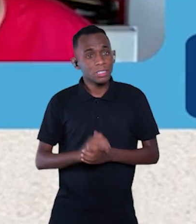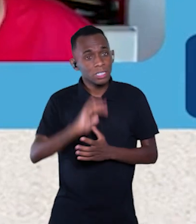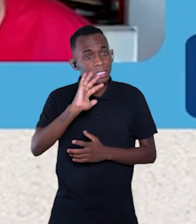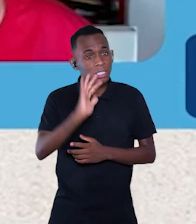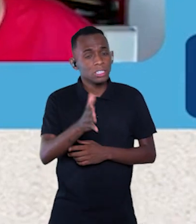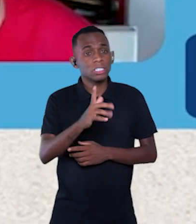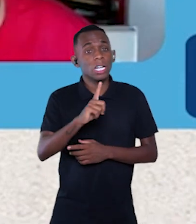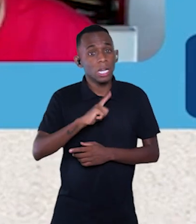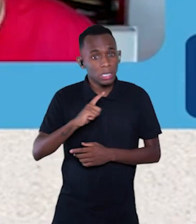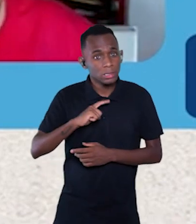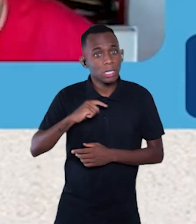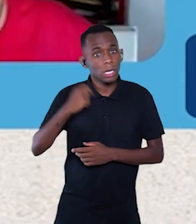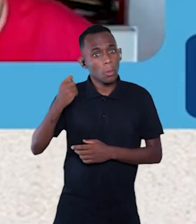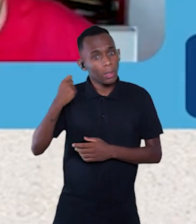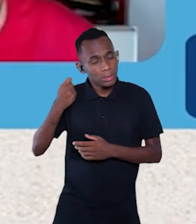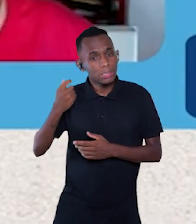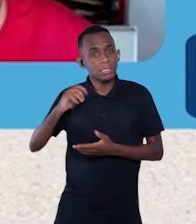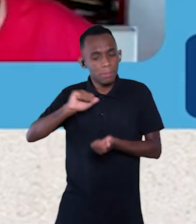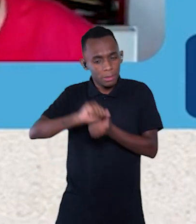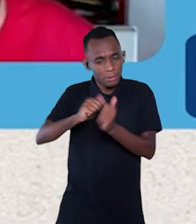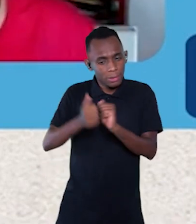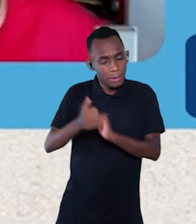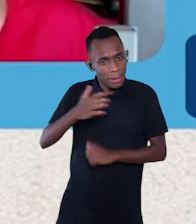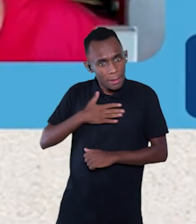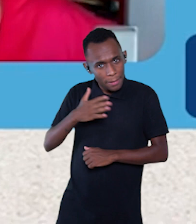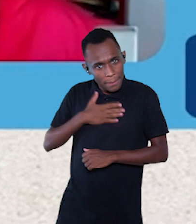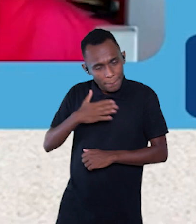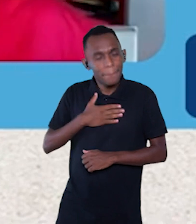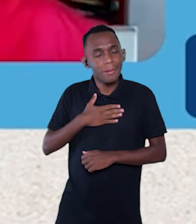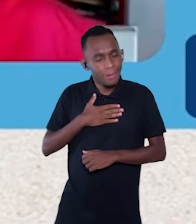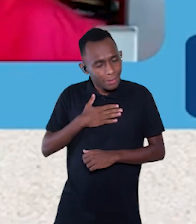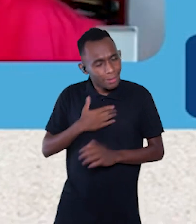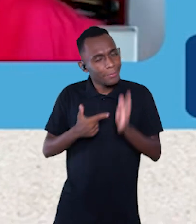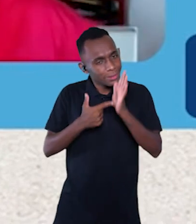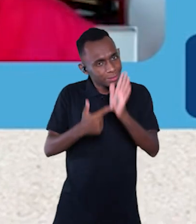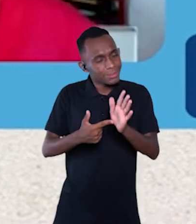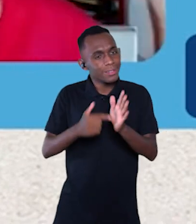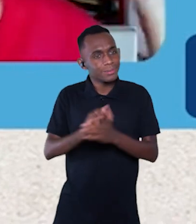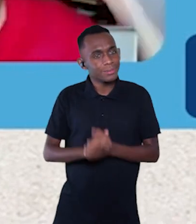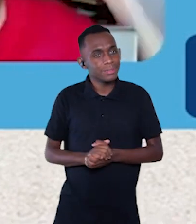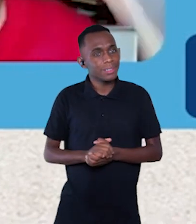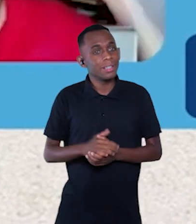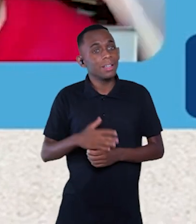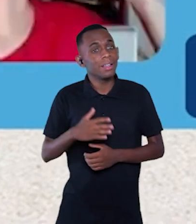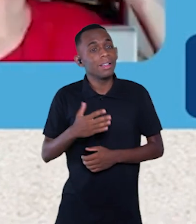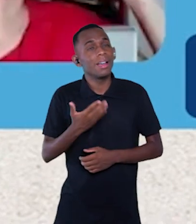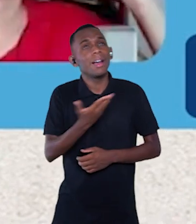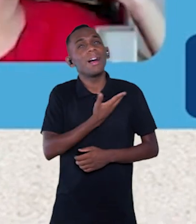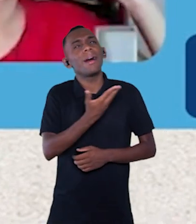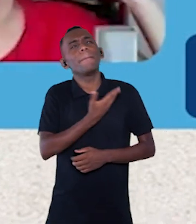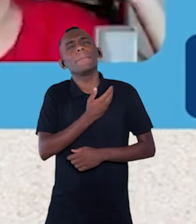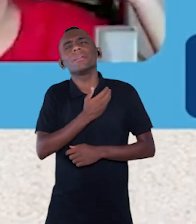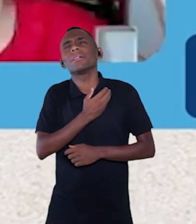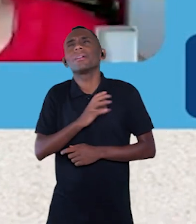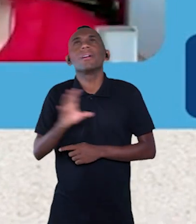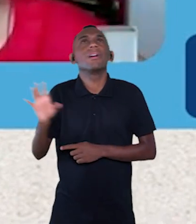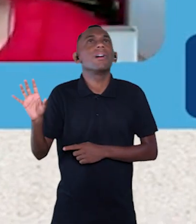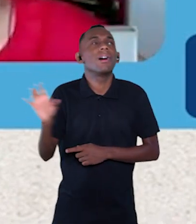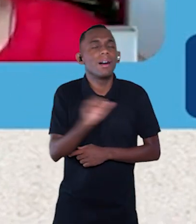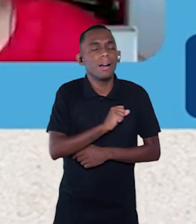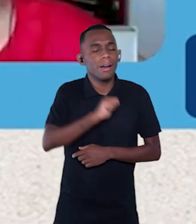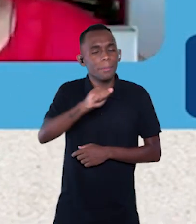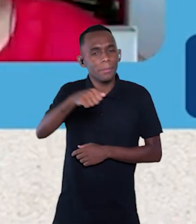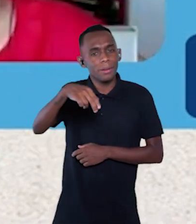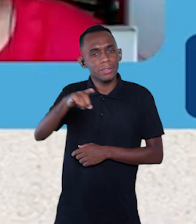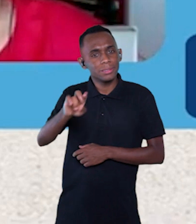até tenho uma atriz para me interpretar. Ah, que ótimo! Tem uma amiga muito